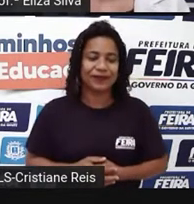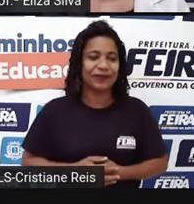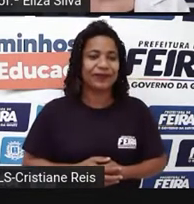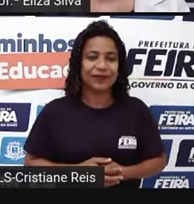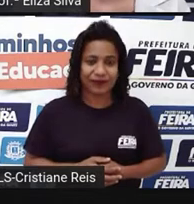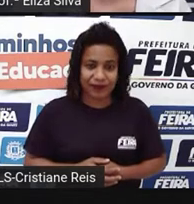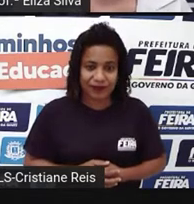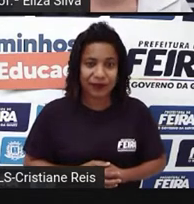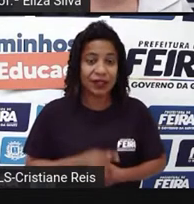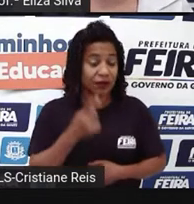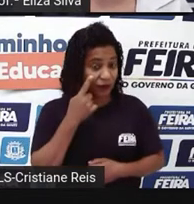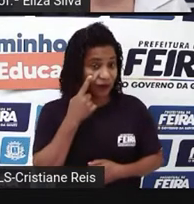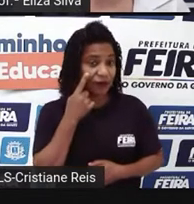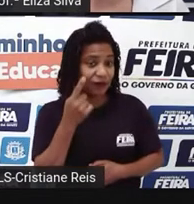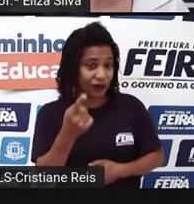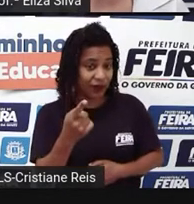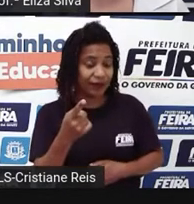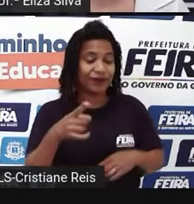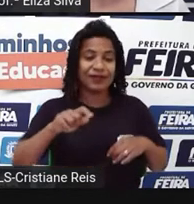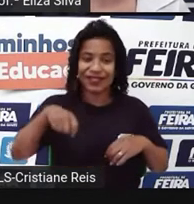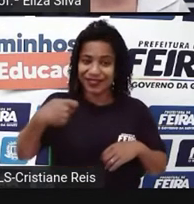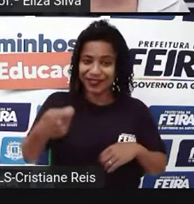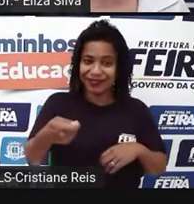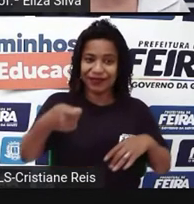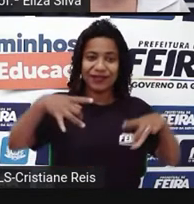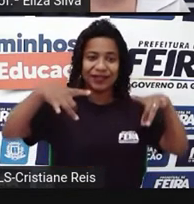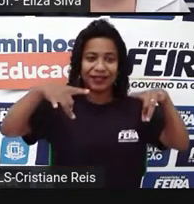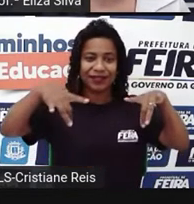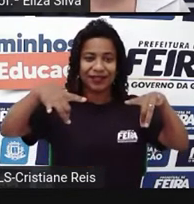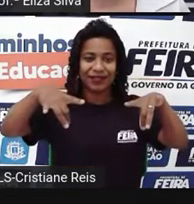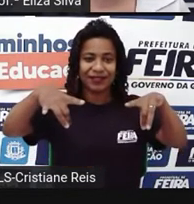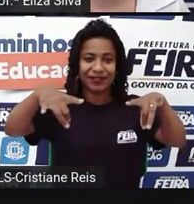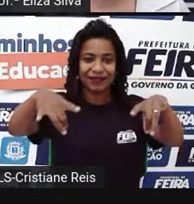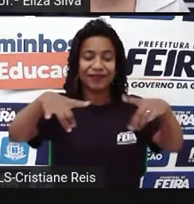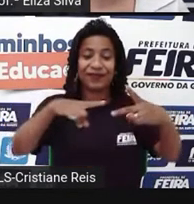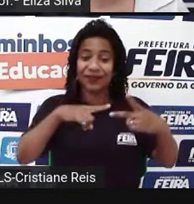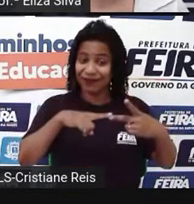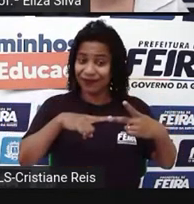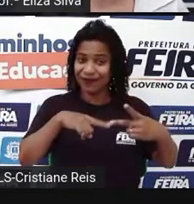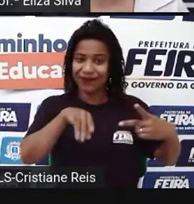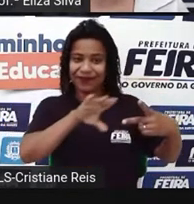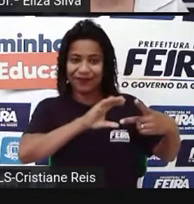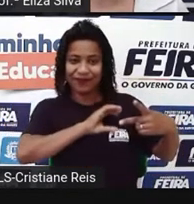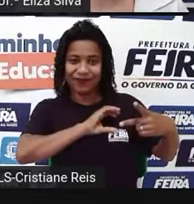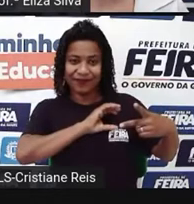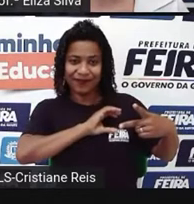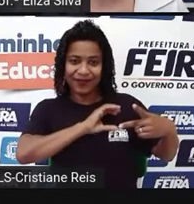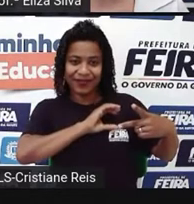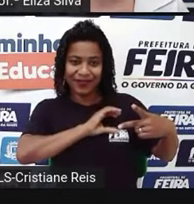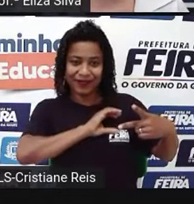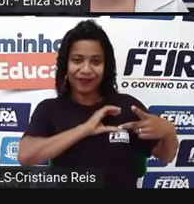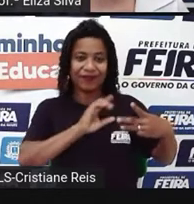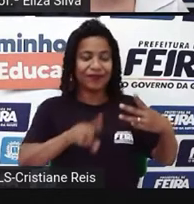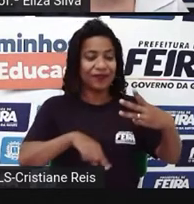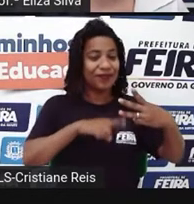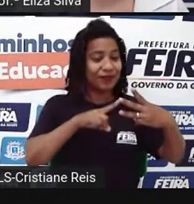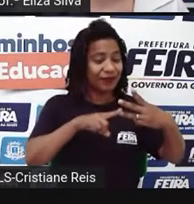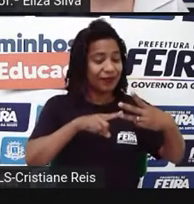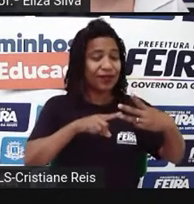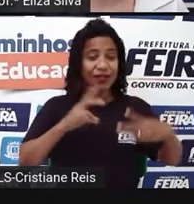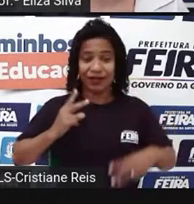Ok, Australia. Que é Austrália, Canada, Canadá, China,